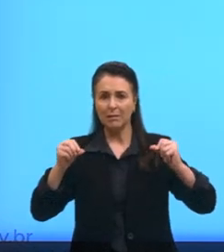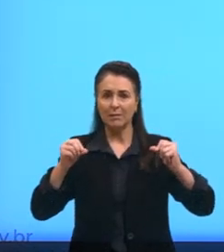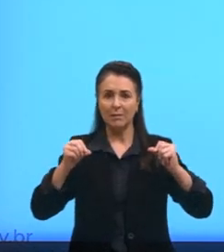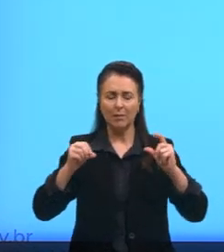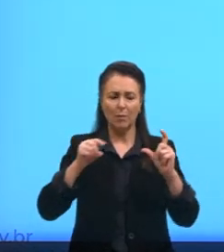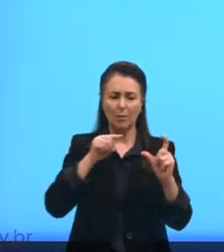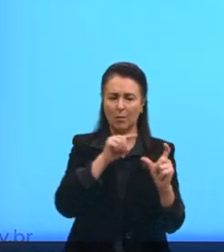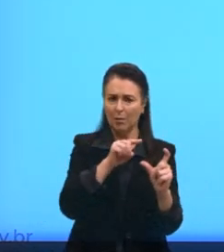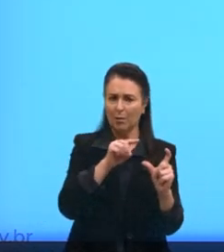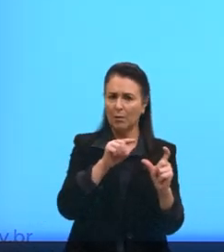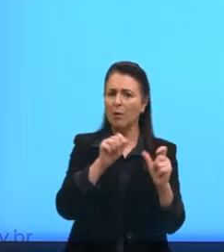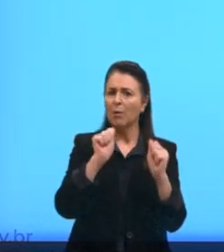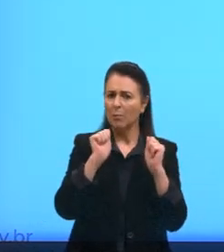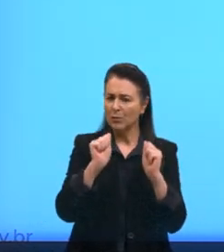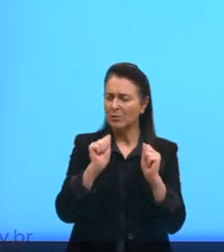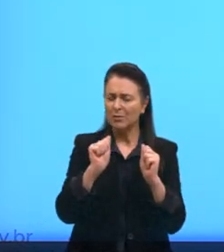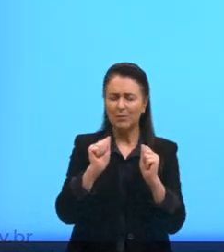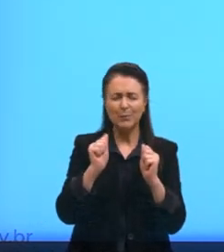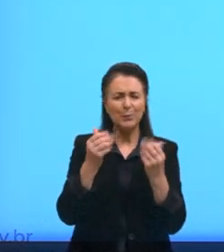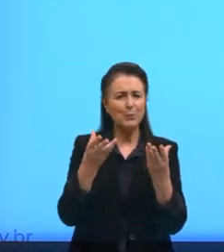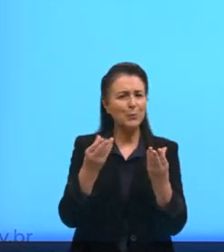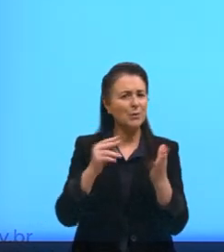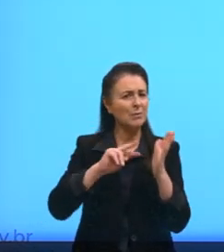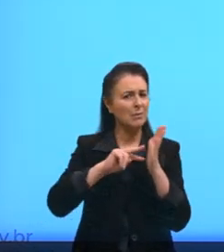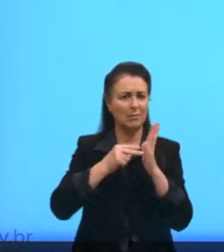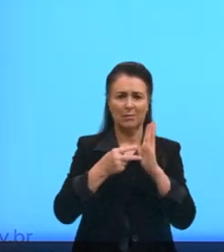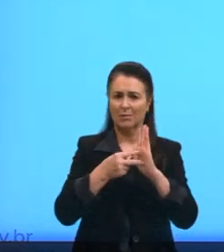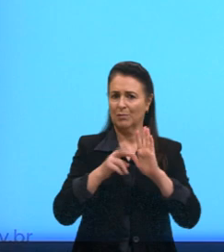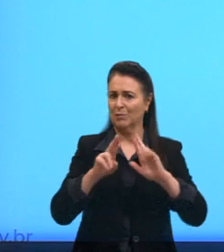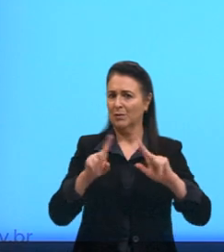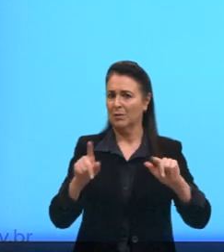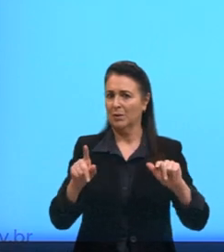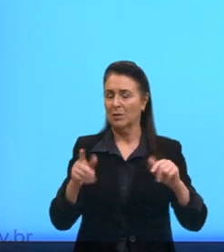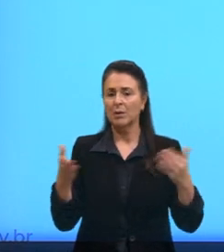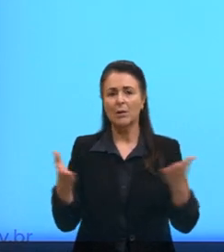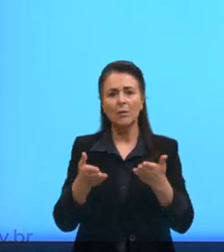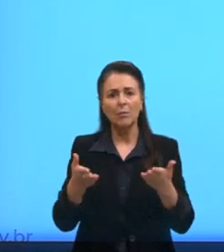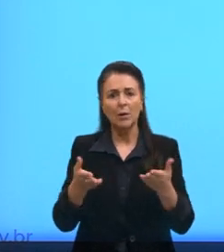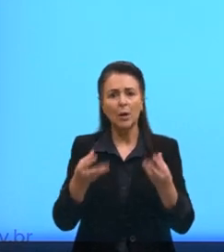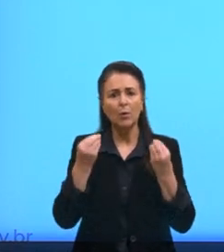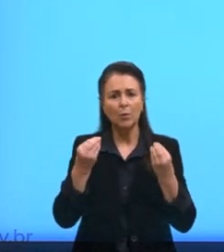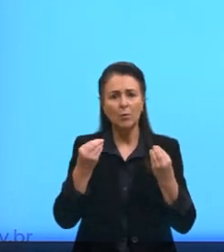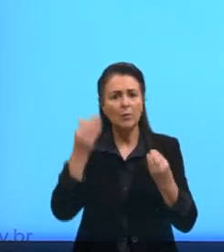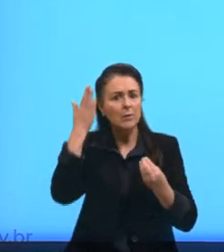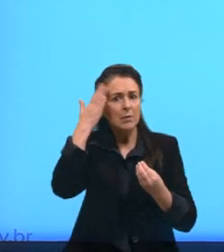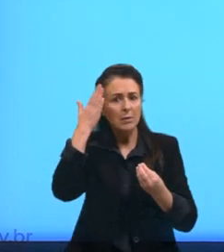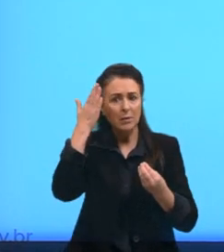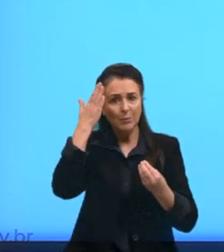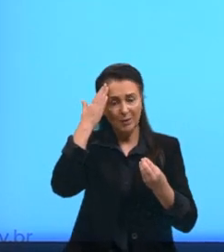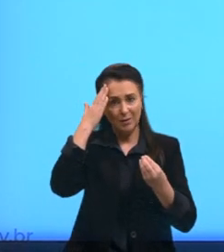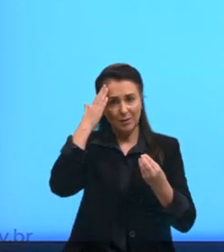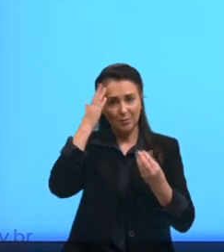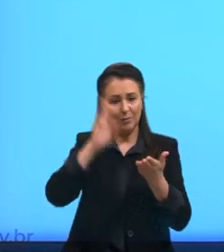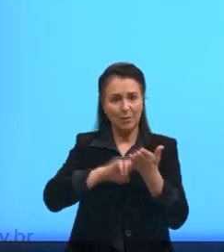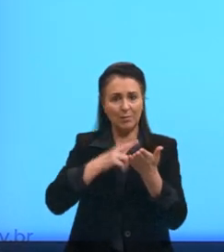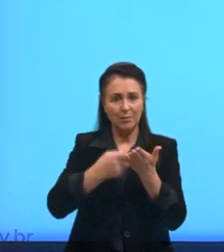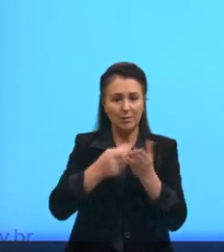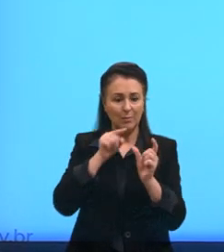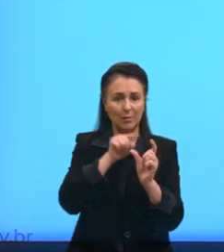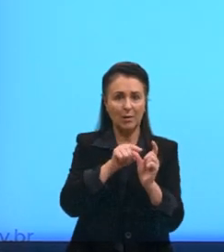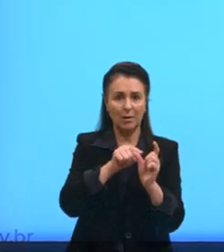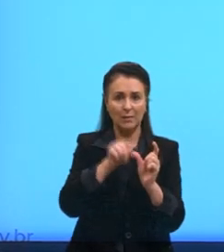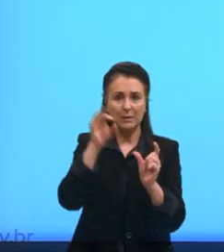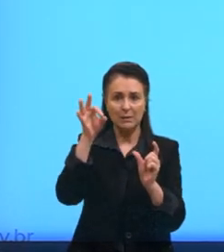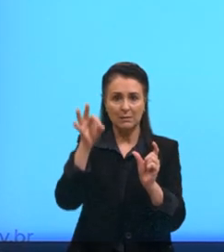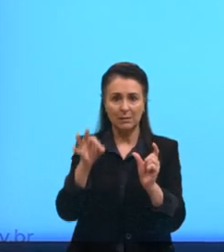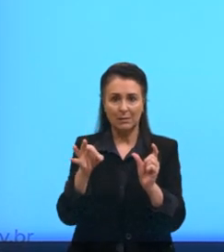palavra ela pode ter muitas relações como eu vou saber qual a tradução mais correta para essas palavras bom